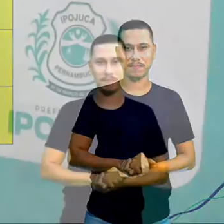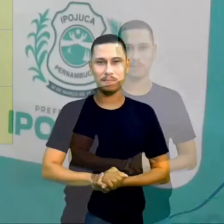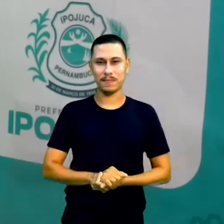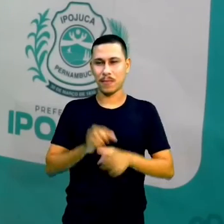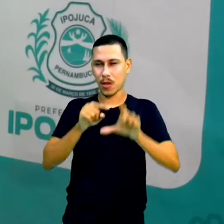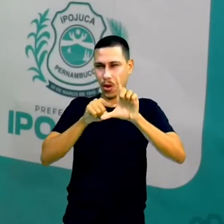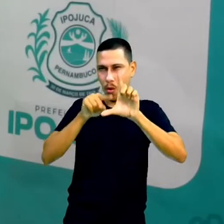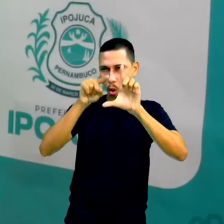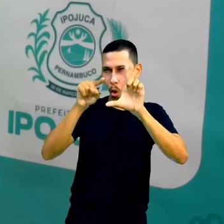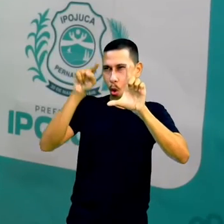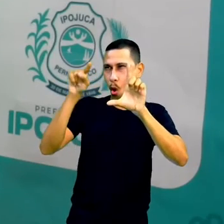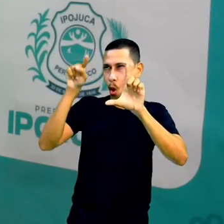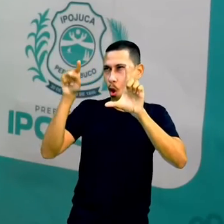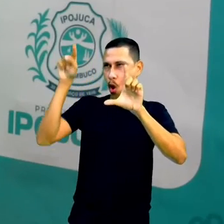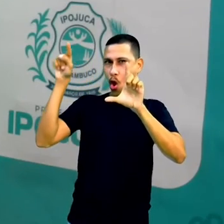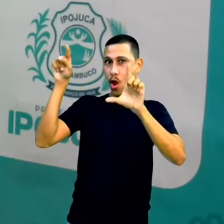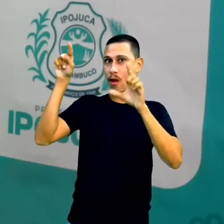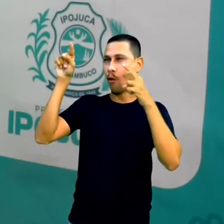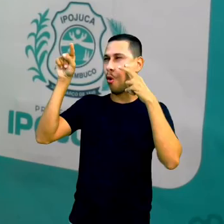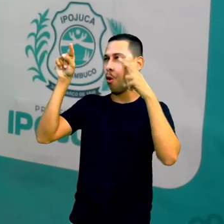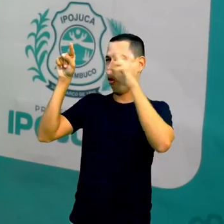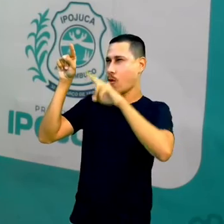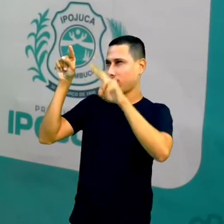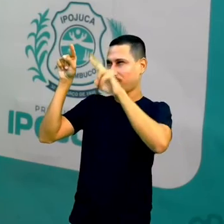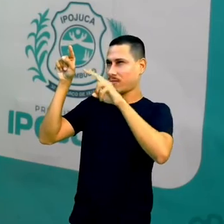Quantas crianças gostam de pirulito?